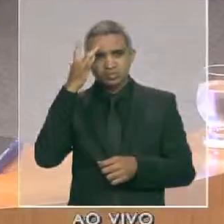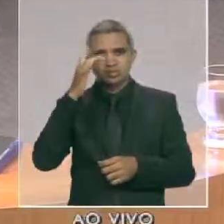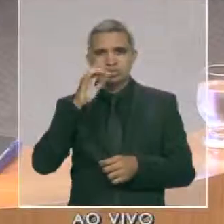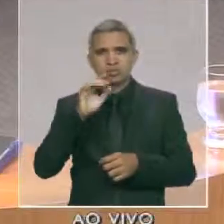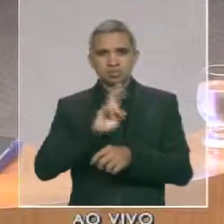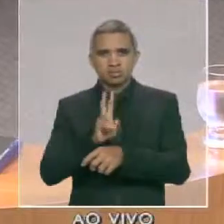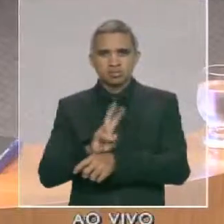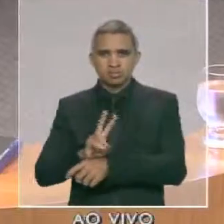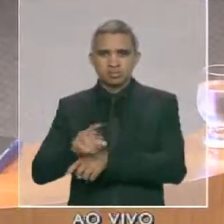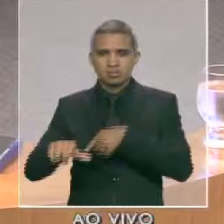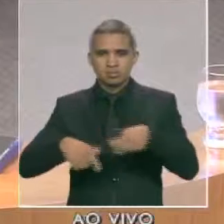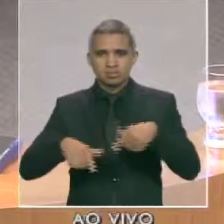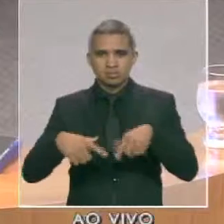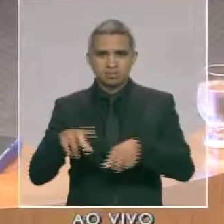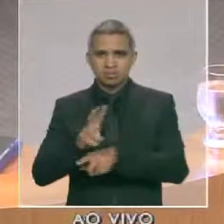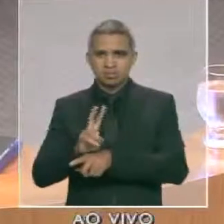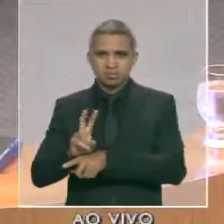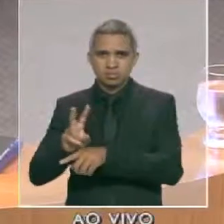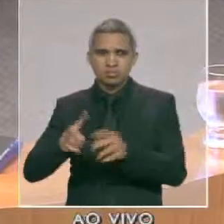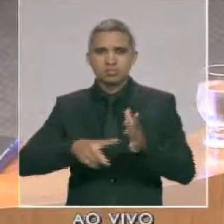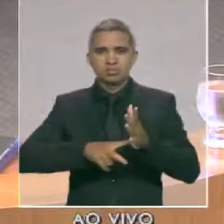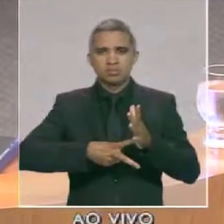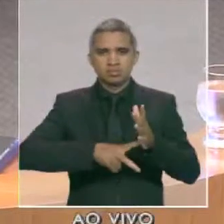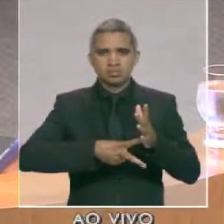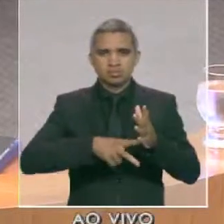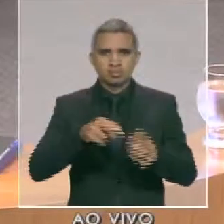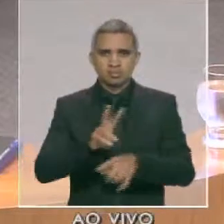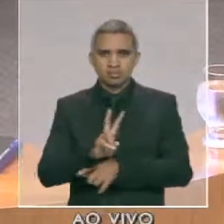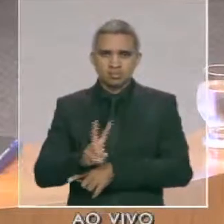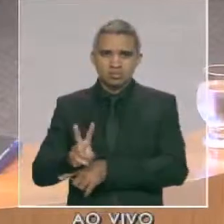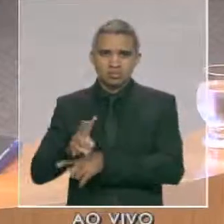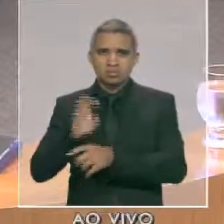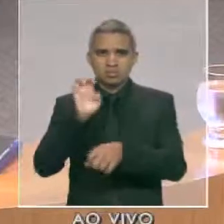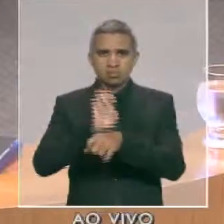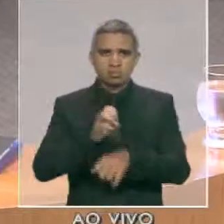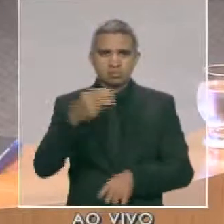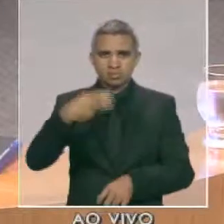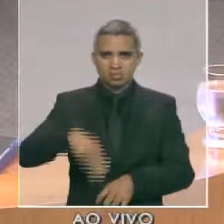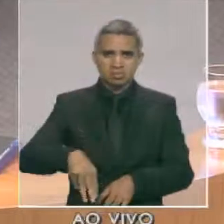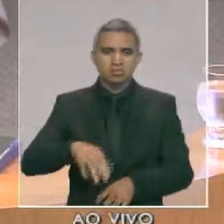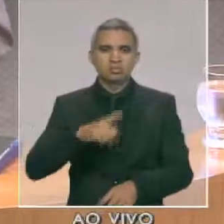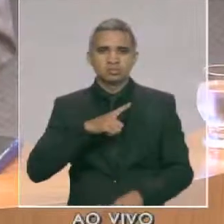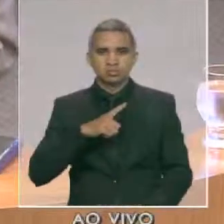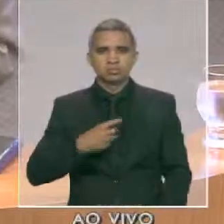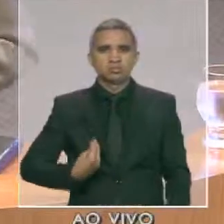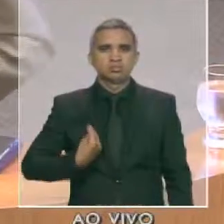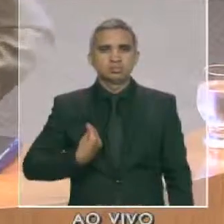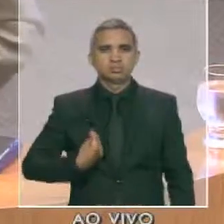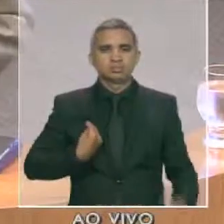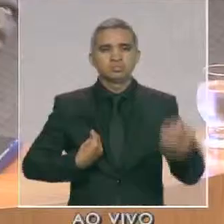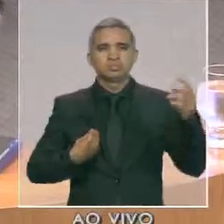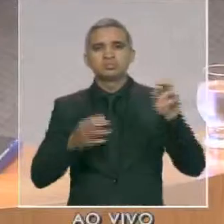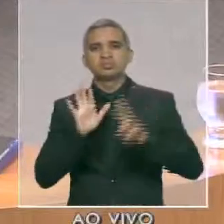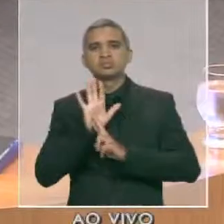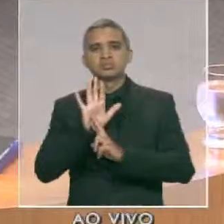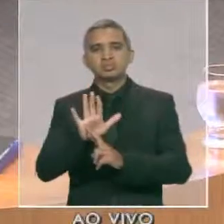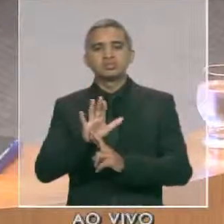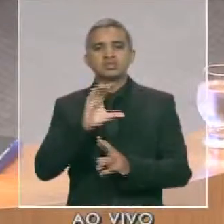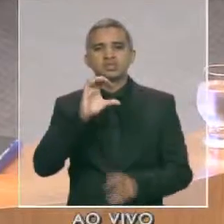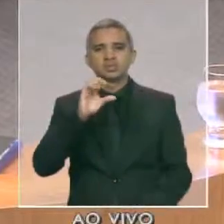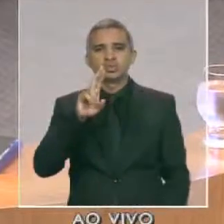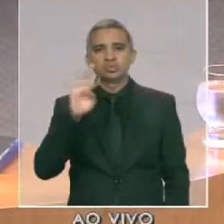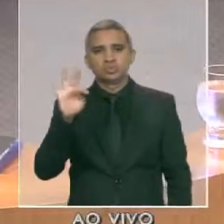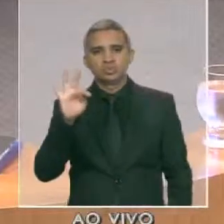Sindicato dos Vigilantes do Estado do Maranhão, com a participação, inclusive, de representantes da CUT, das